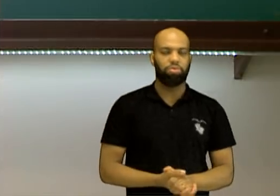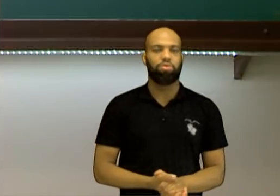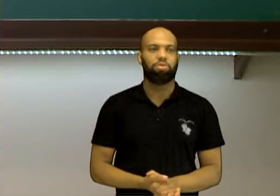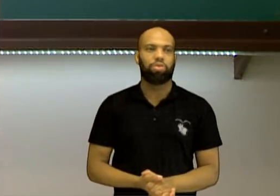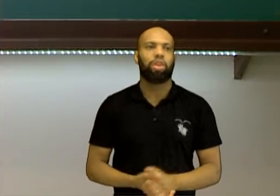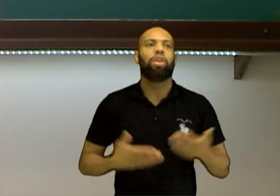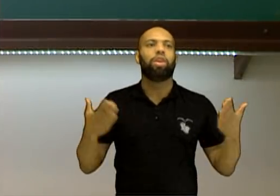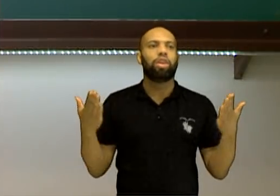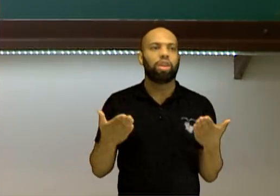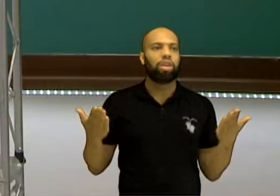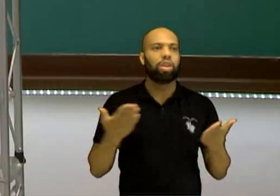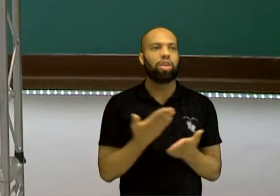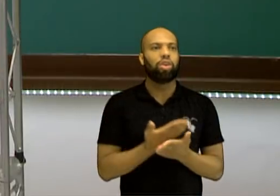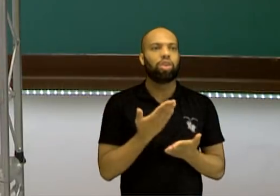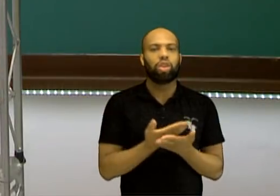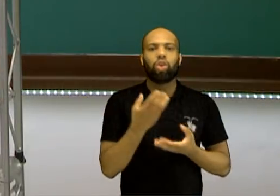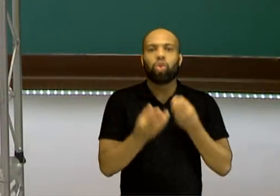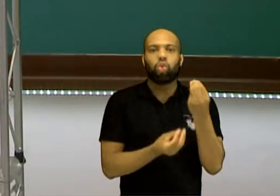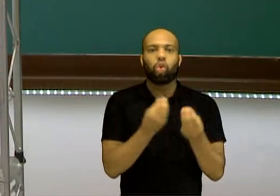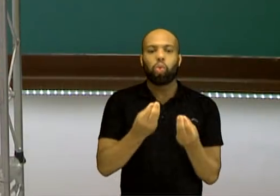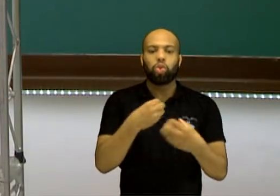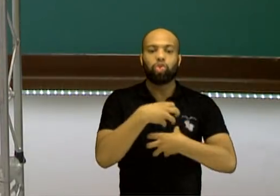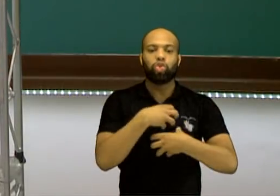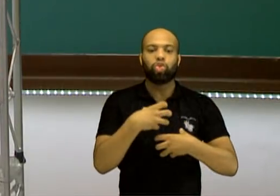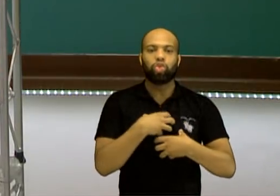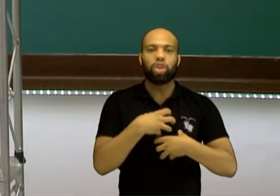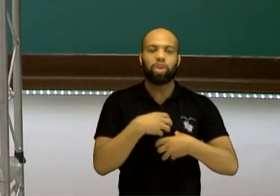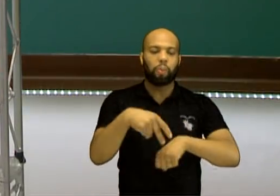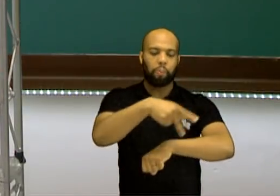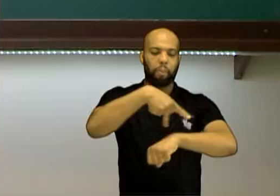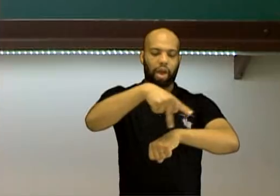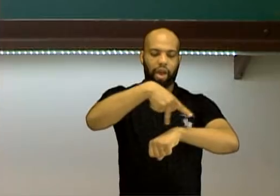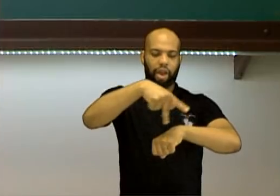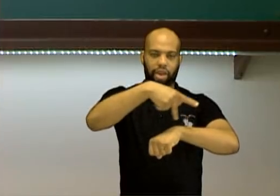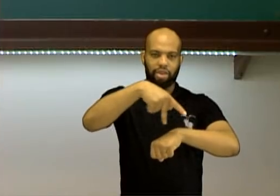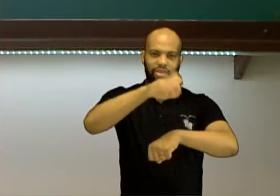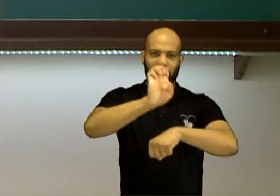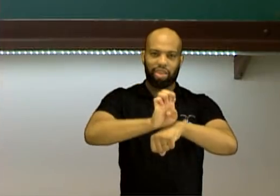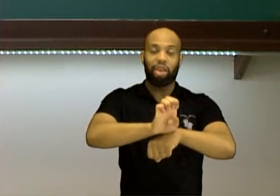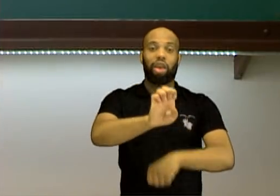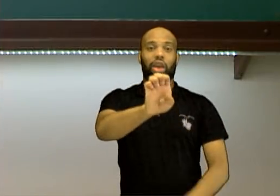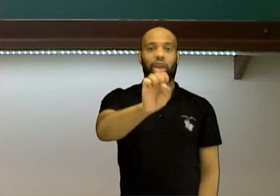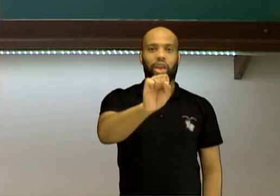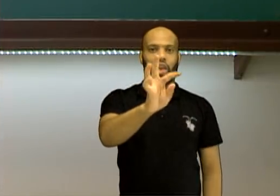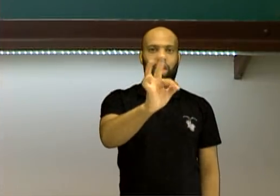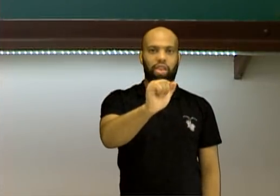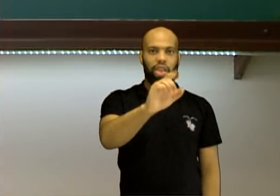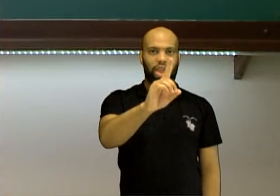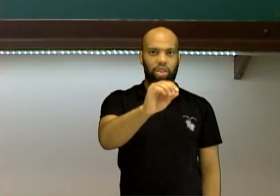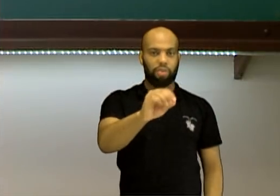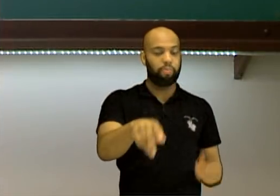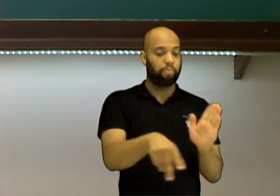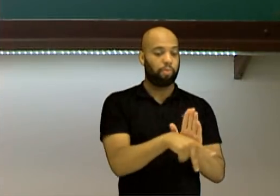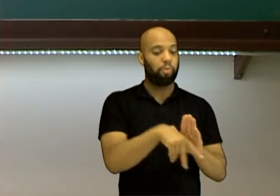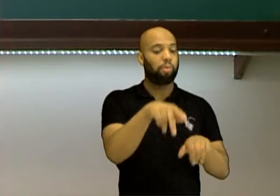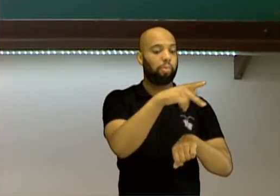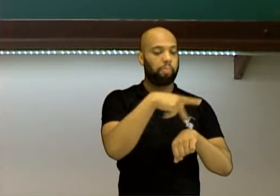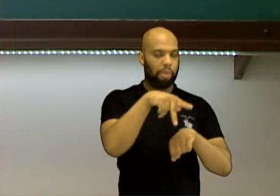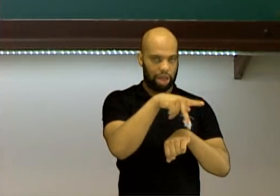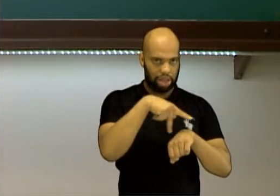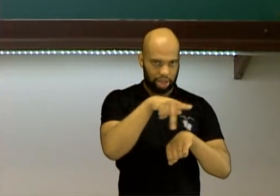Aí vamos falar agora sobre a configuração do Estado brasileiro, da nossa forma de governo. Que forma de governo foi adotada pelo nosso